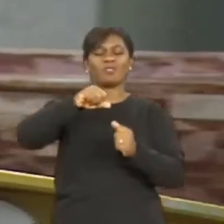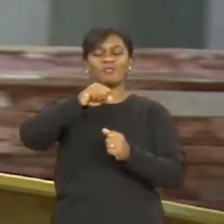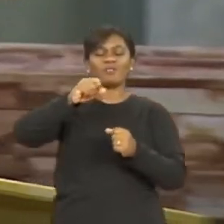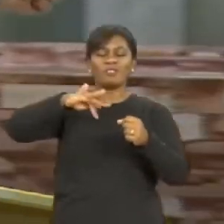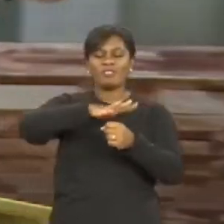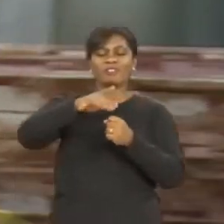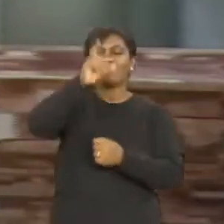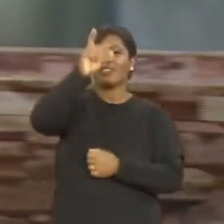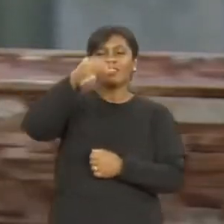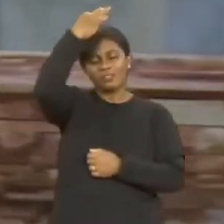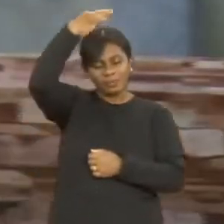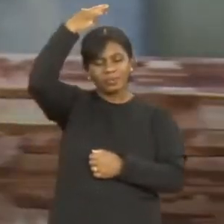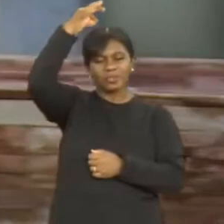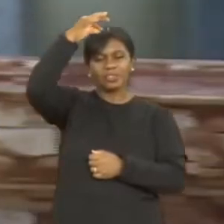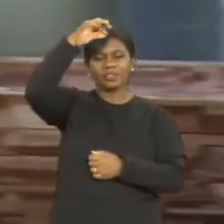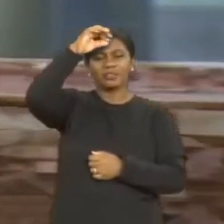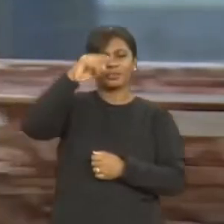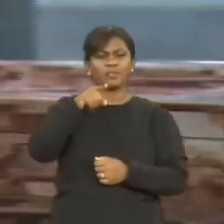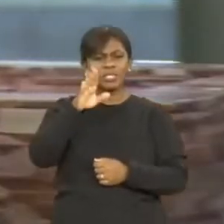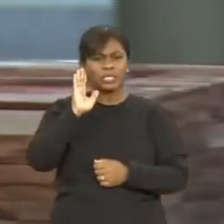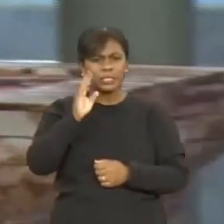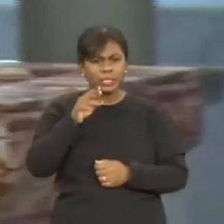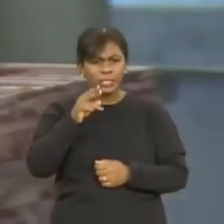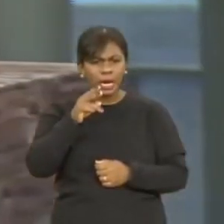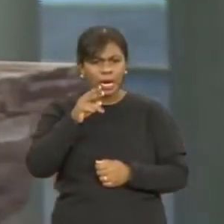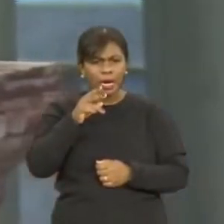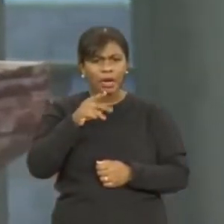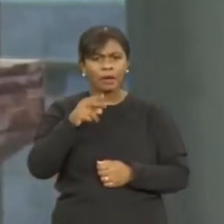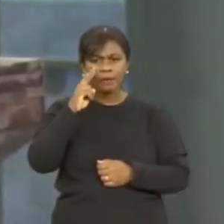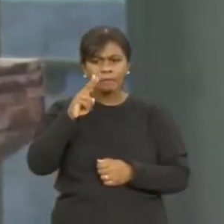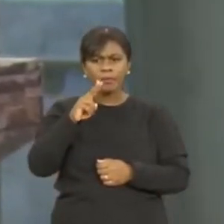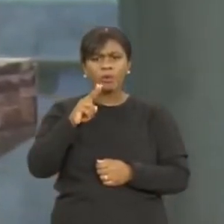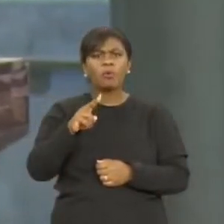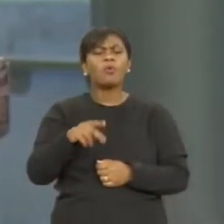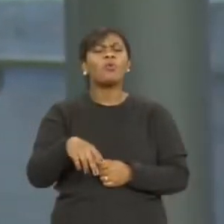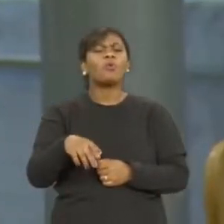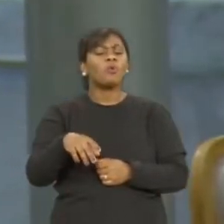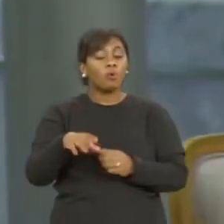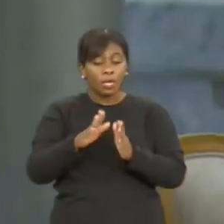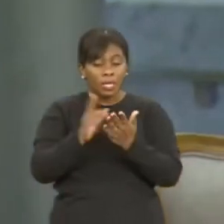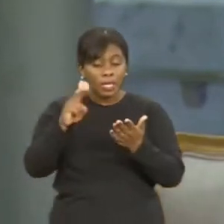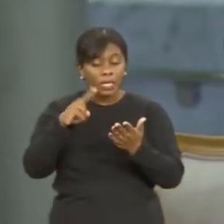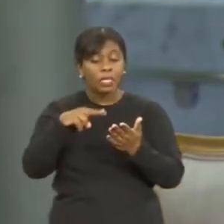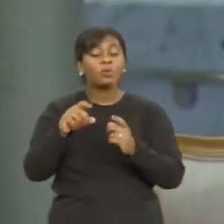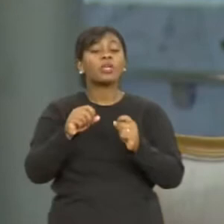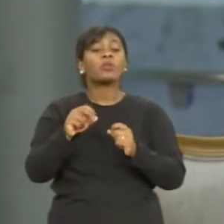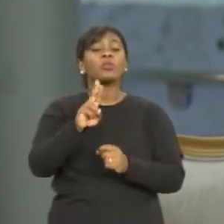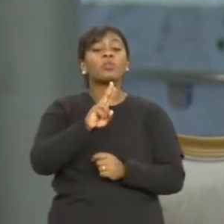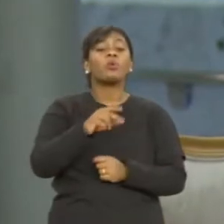dela. Você já ouviu falar de um homem chamado Namã, que era comandante do exército?